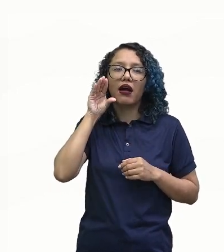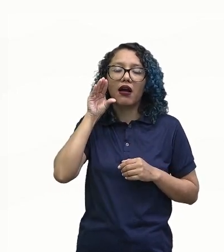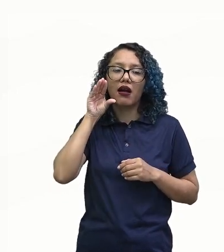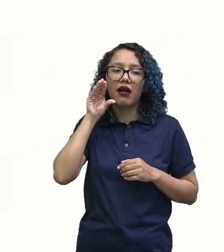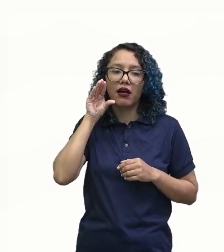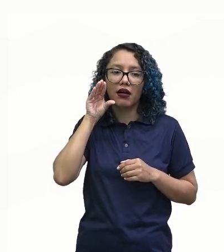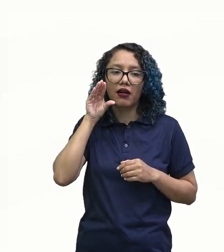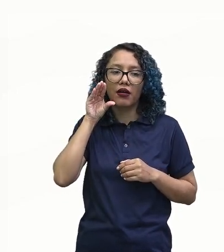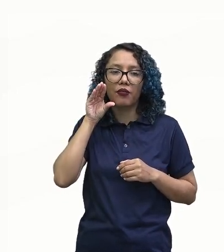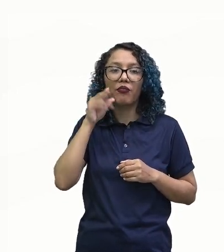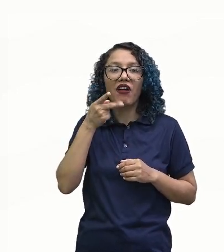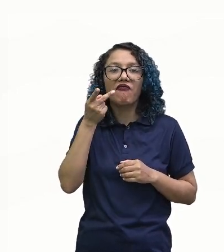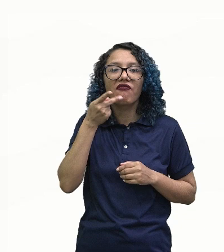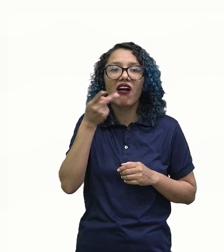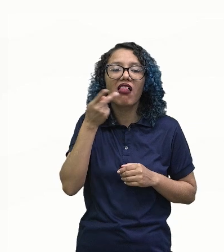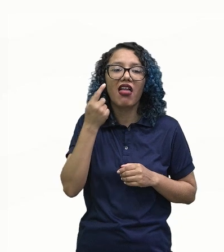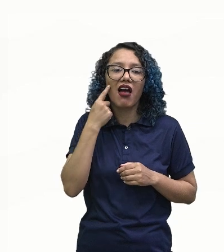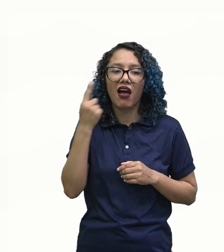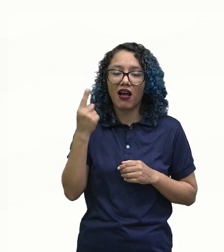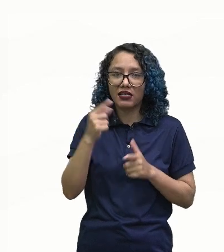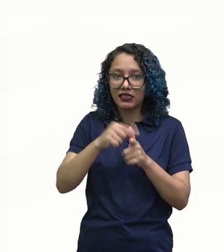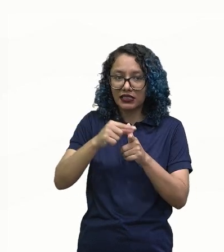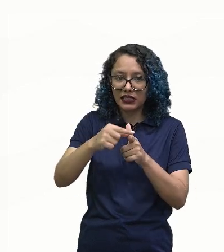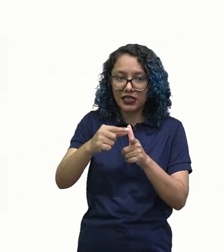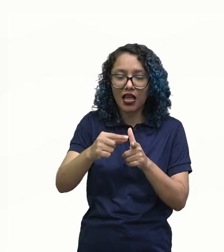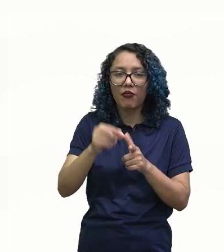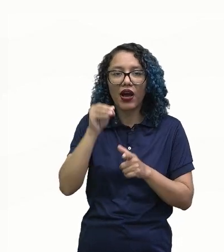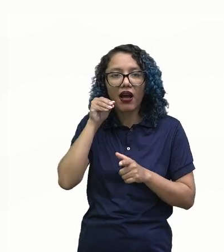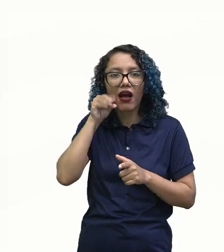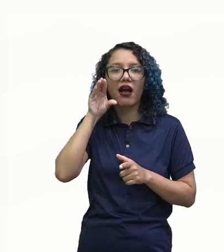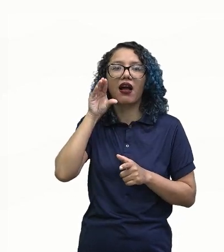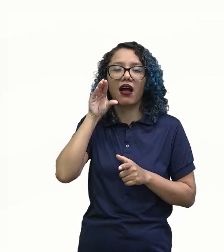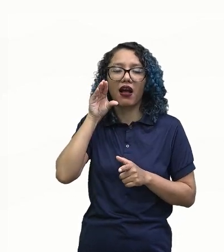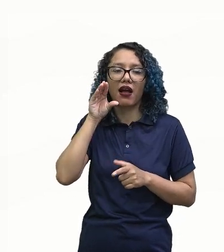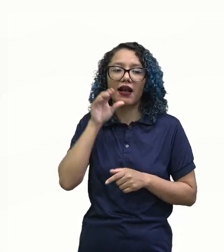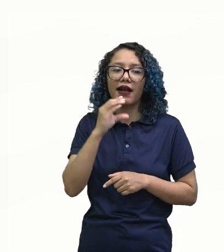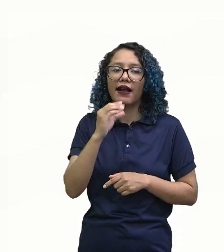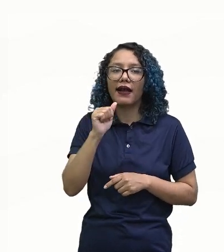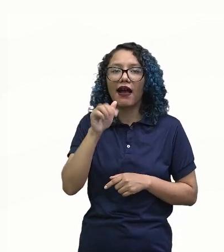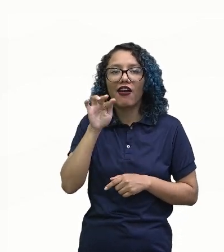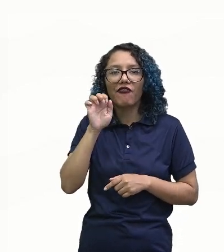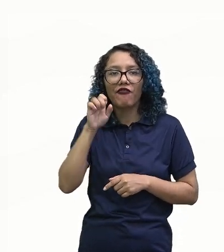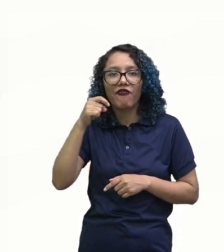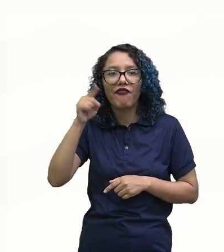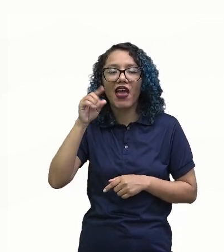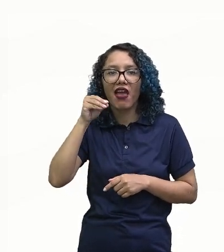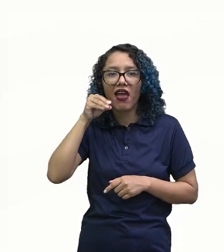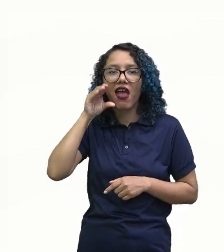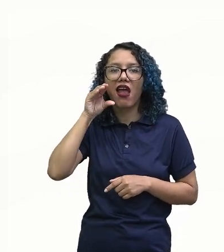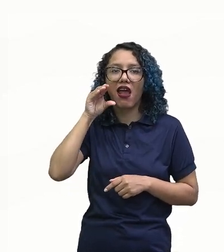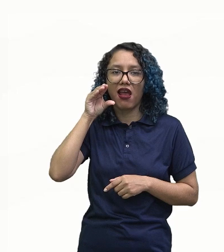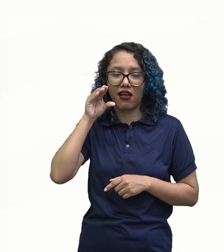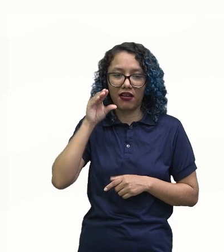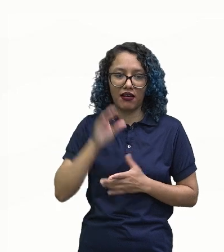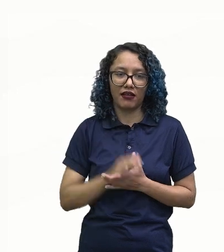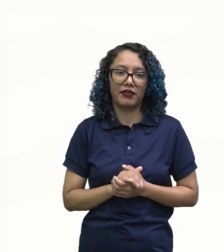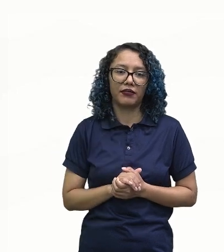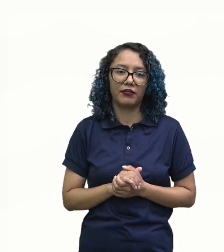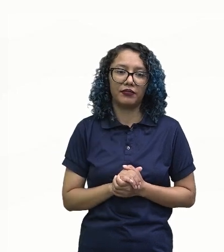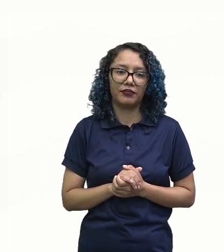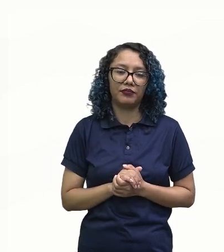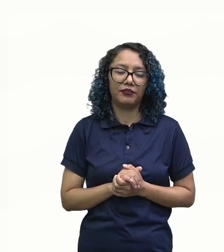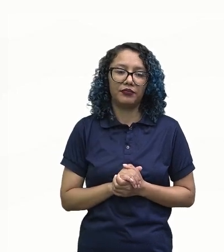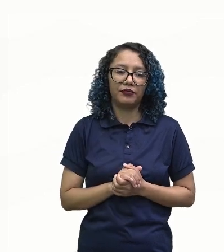para pronunciar essa sílaba mais aberta. Perceberam? Então, esse